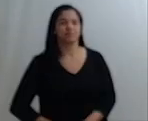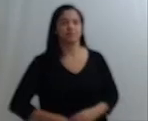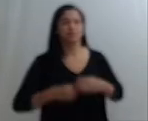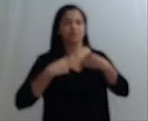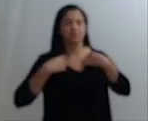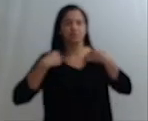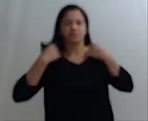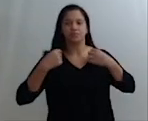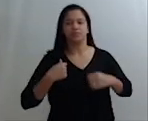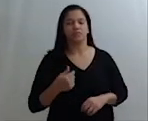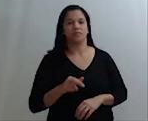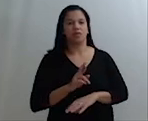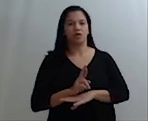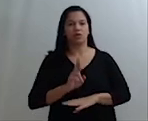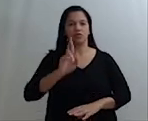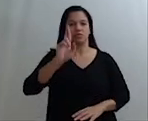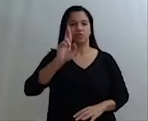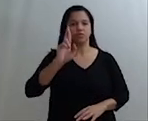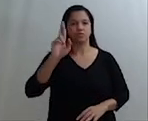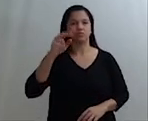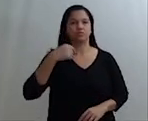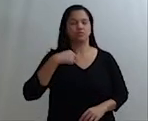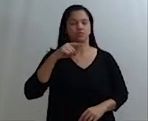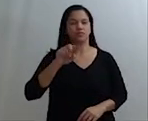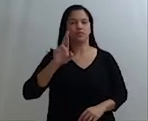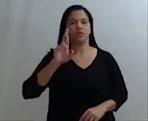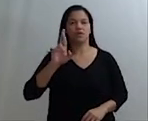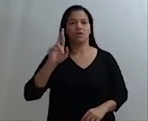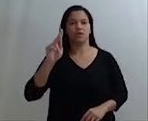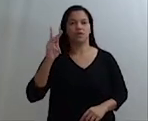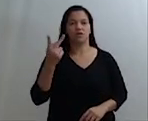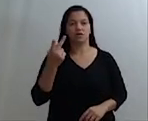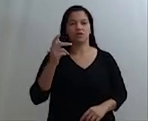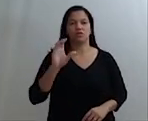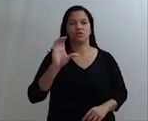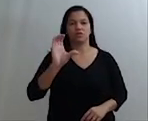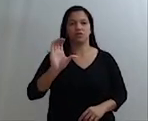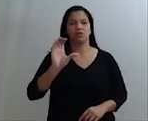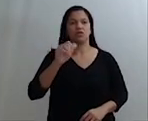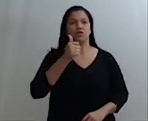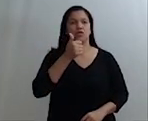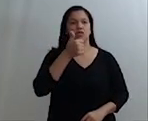relatoria o rhc 133